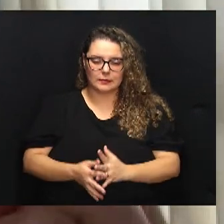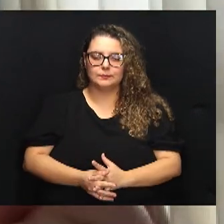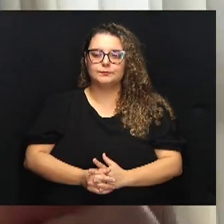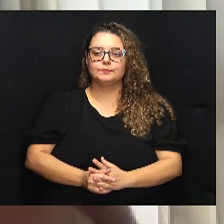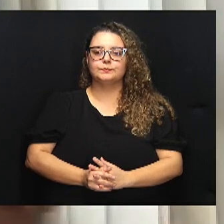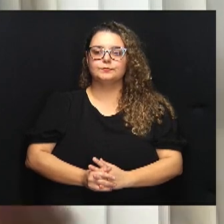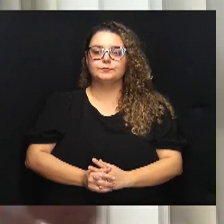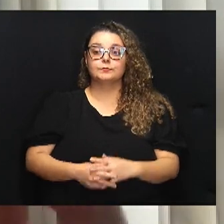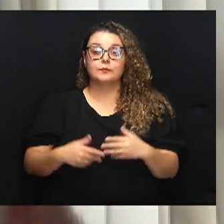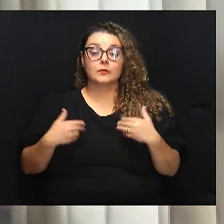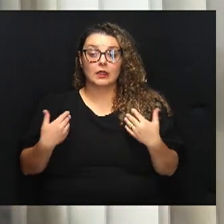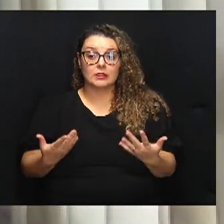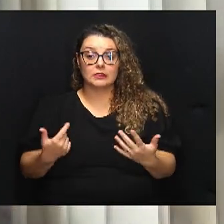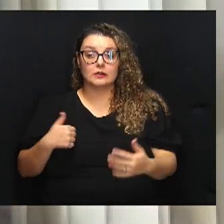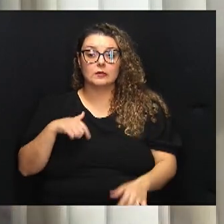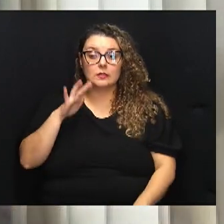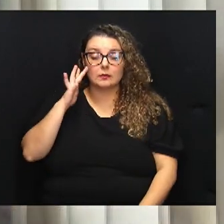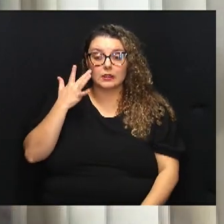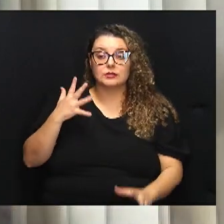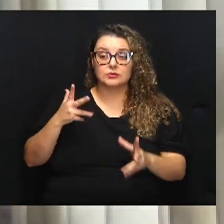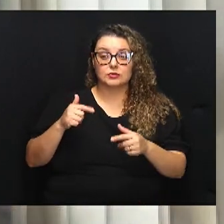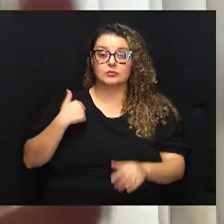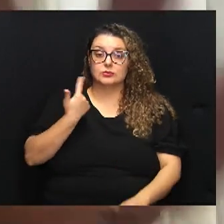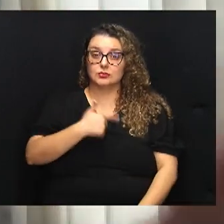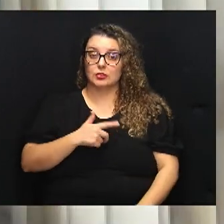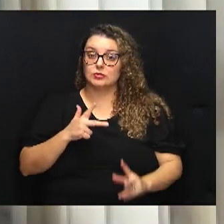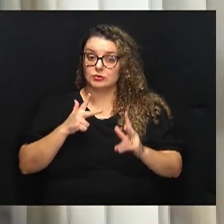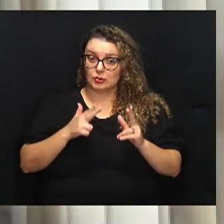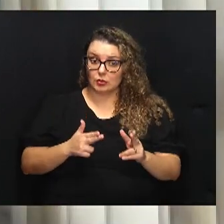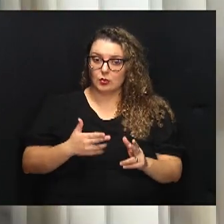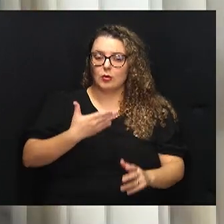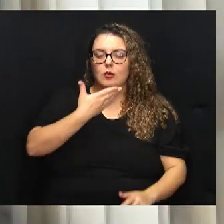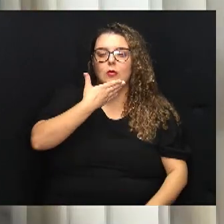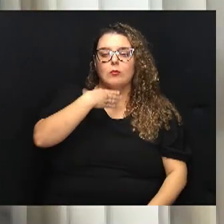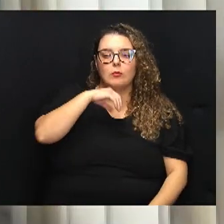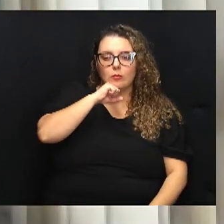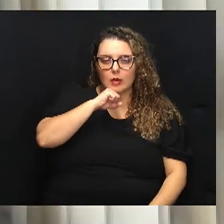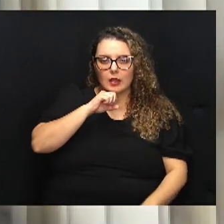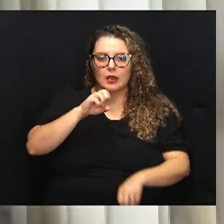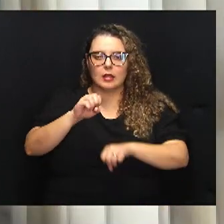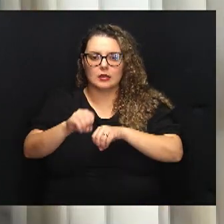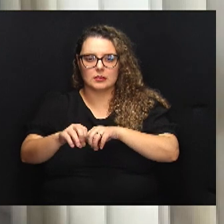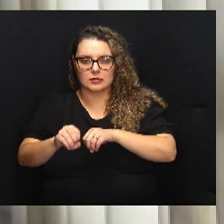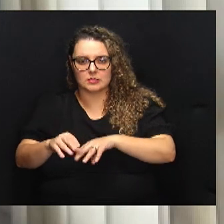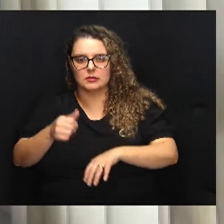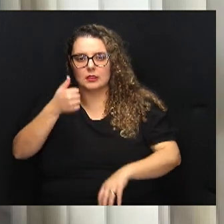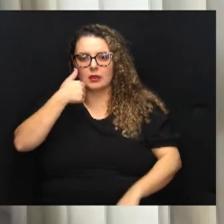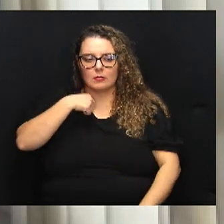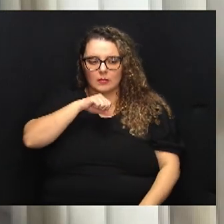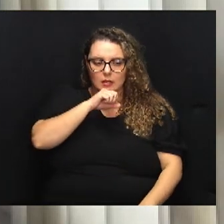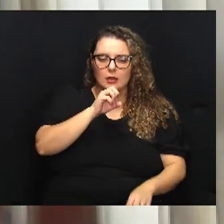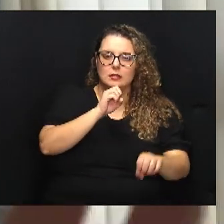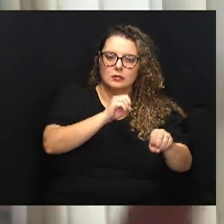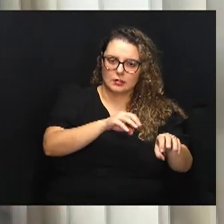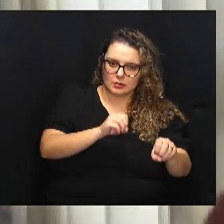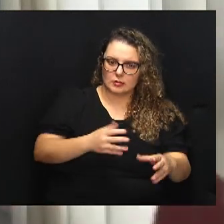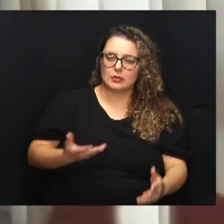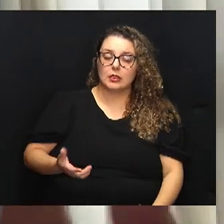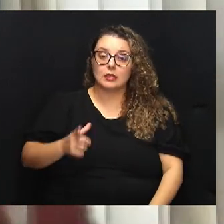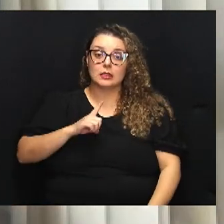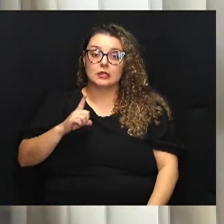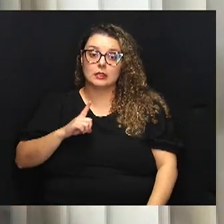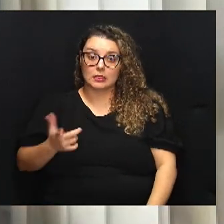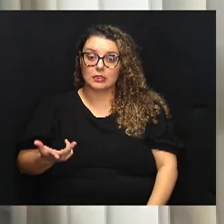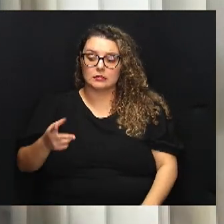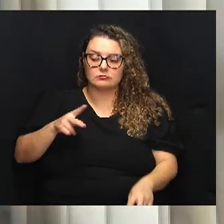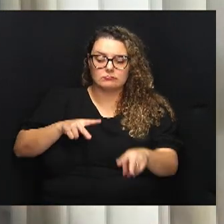Então, eu acho que todos nós, enquanto pais e educadores, precisamos ter esse olhar um